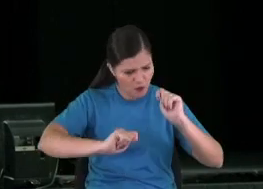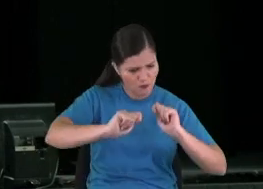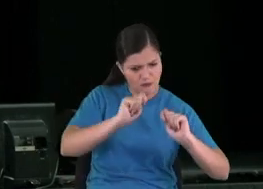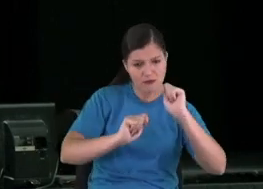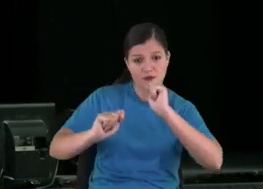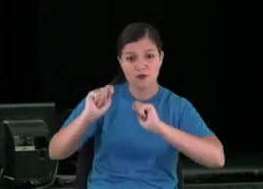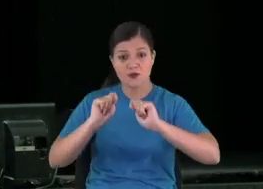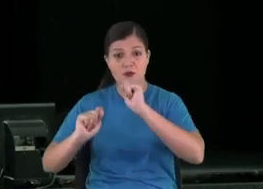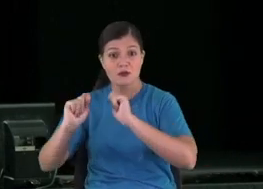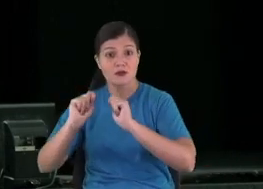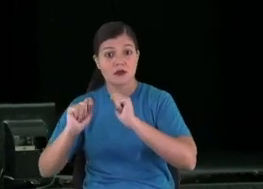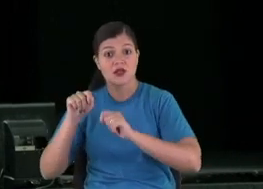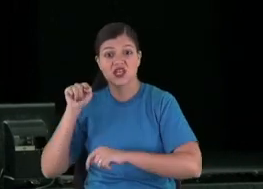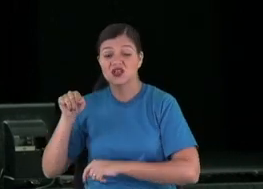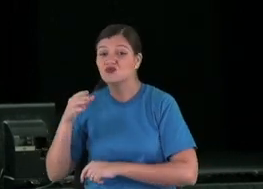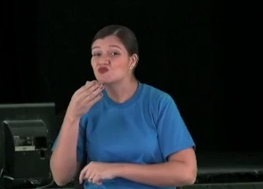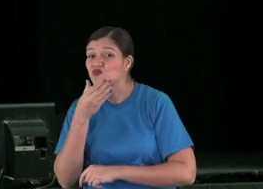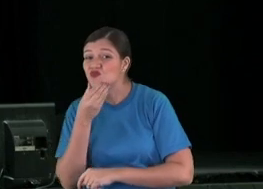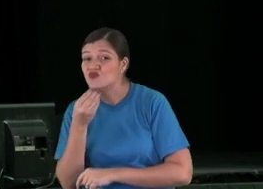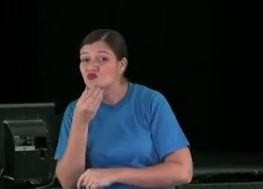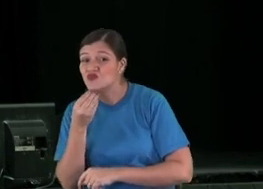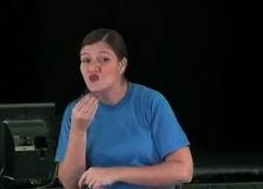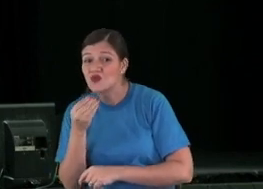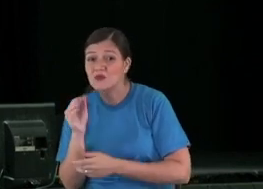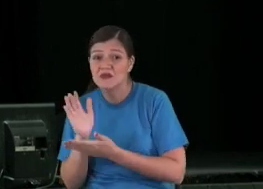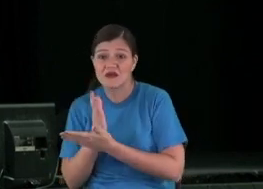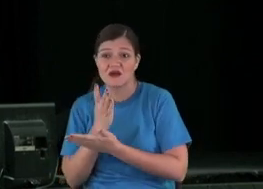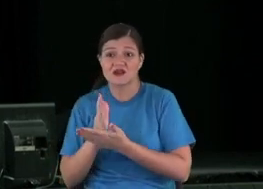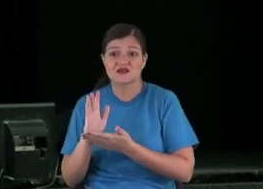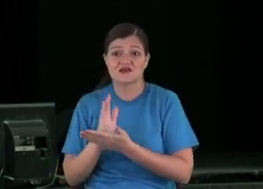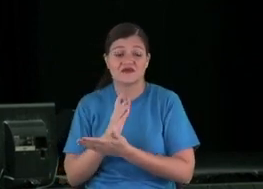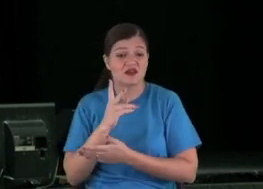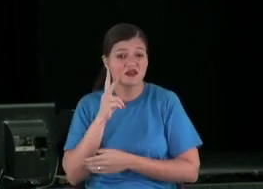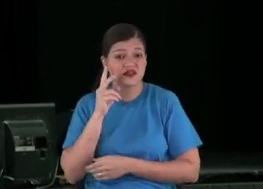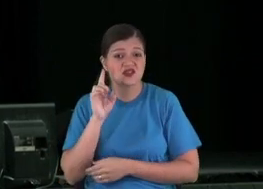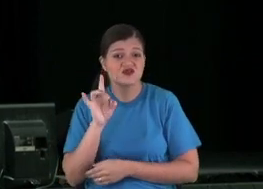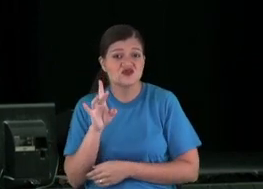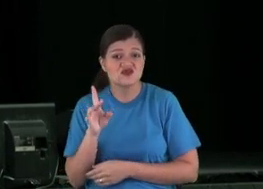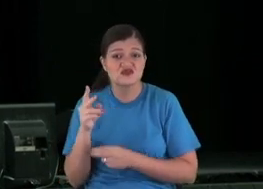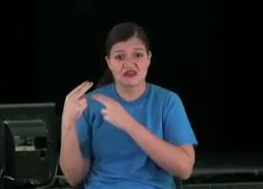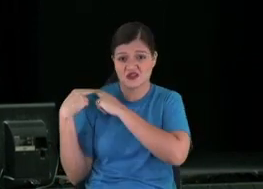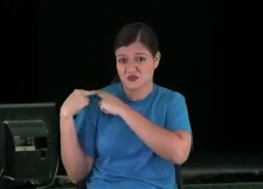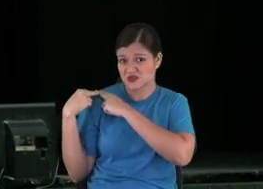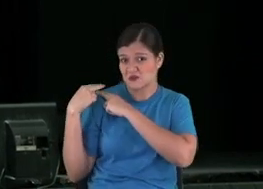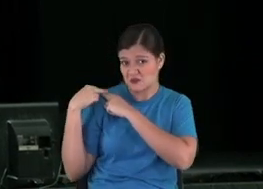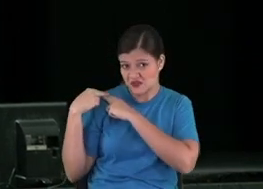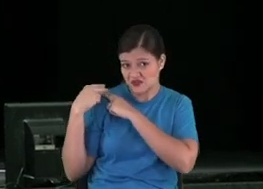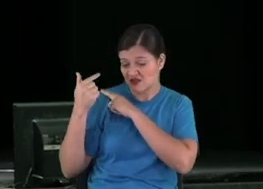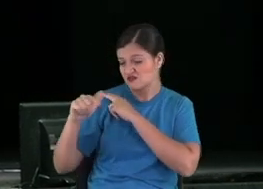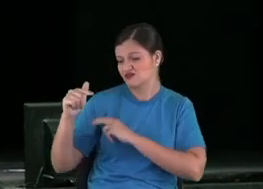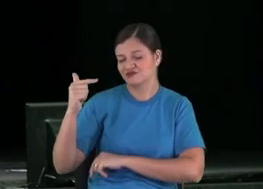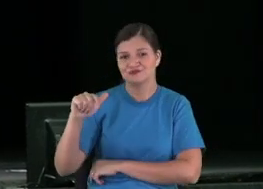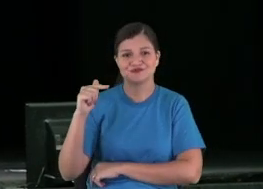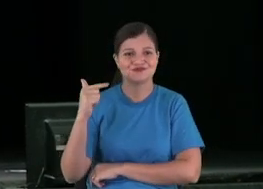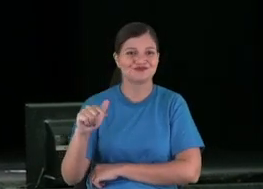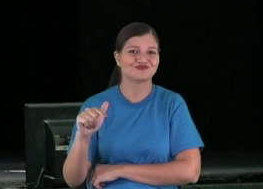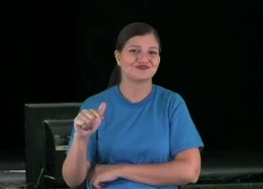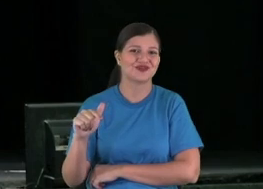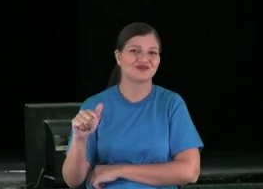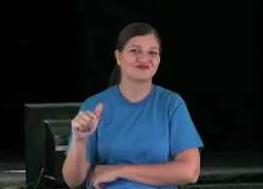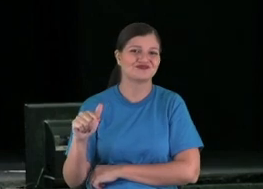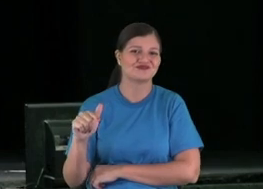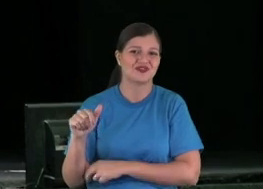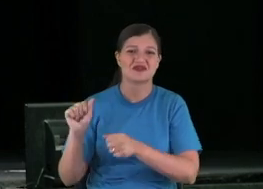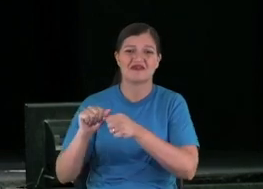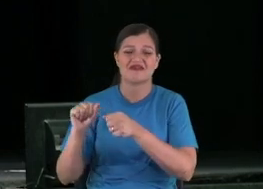o homem se torna às vezes um playboy, um irresponsável, um zero à